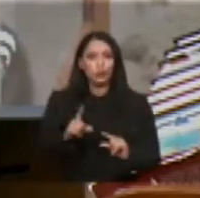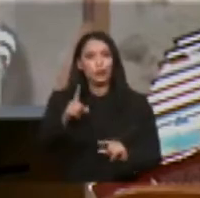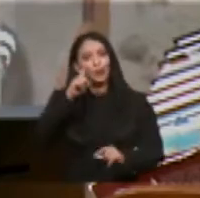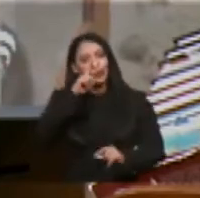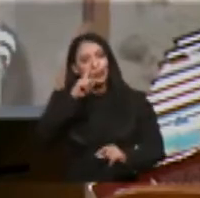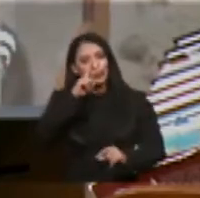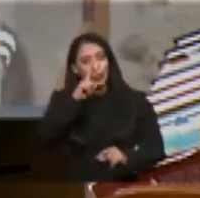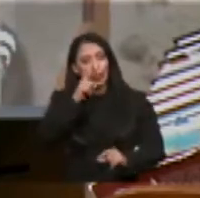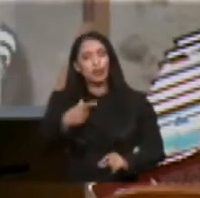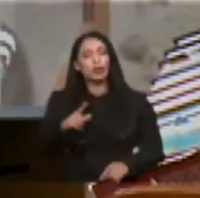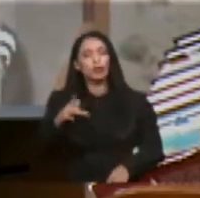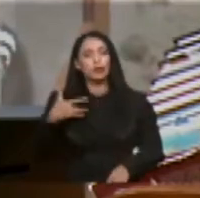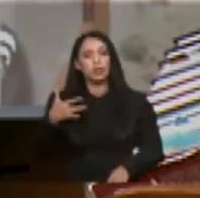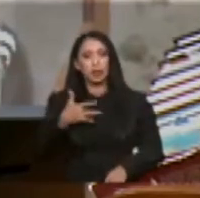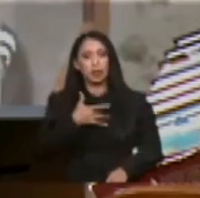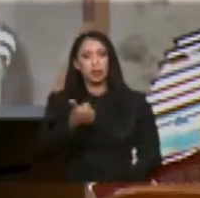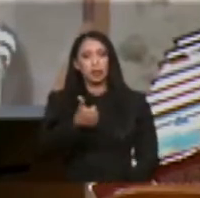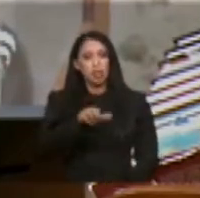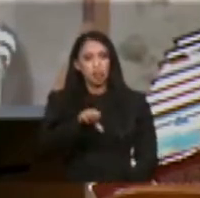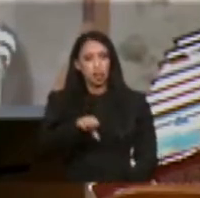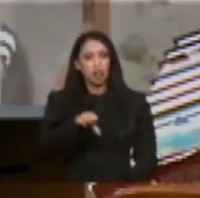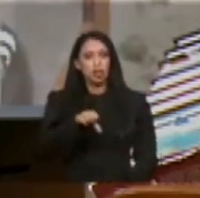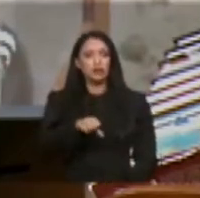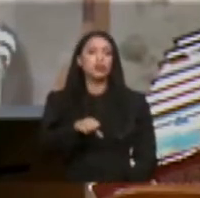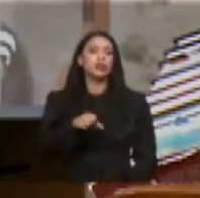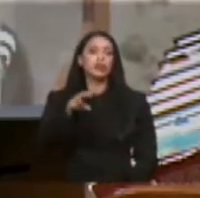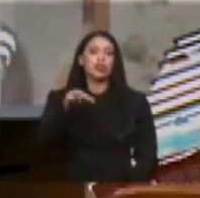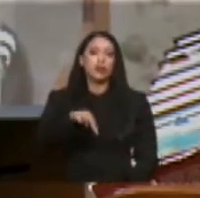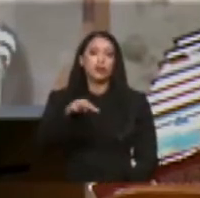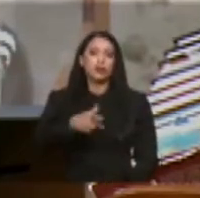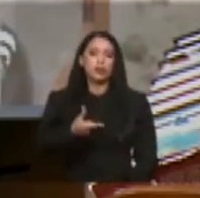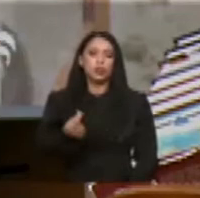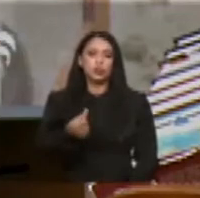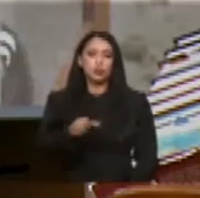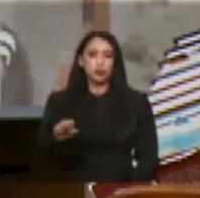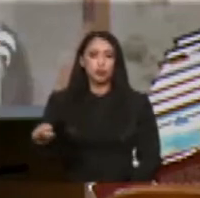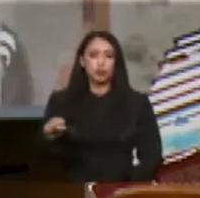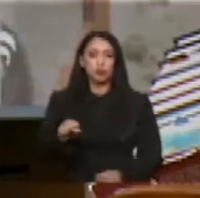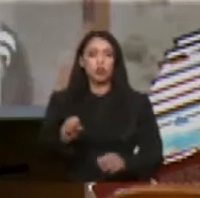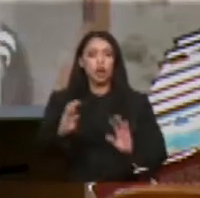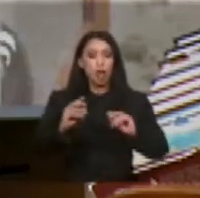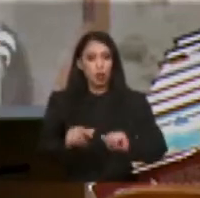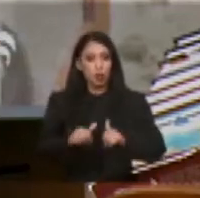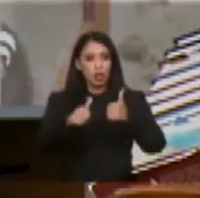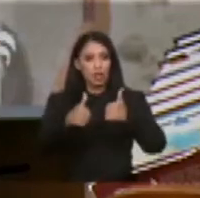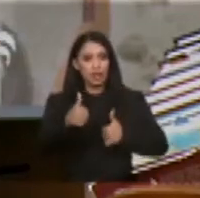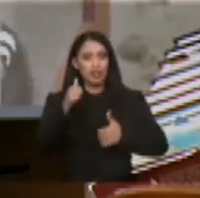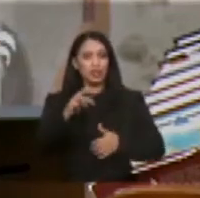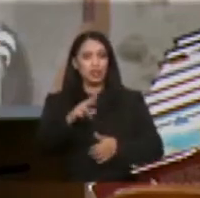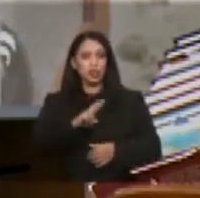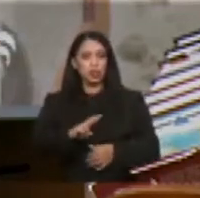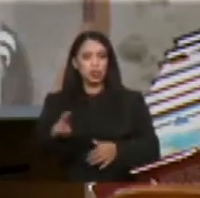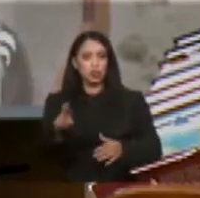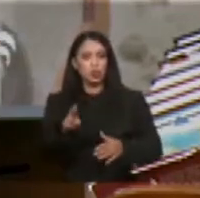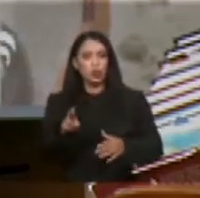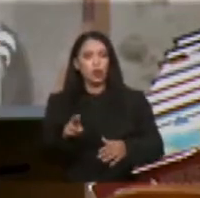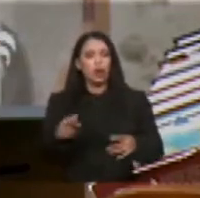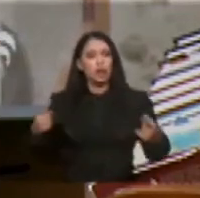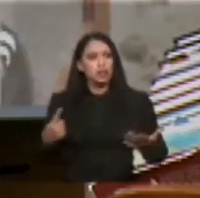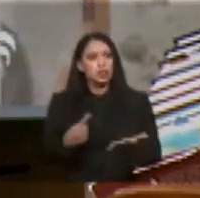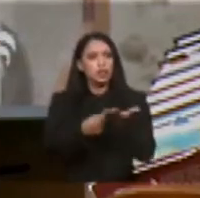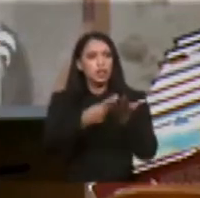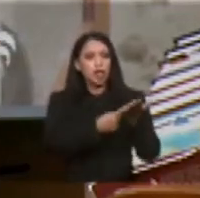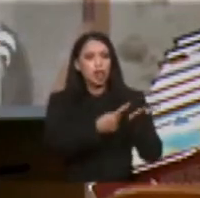Em 19 de novembro de 2018, atualizando os padrões de qualidade do ar de acordo com